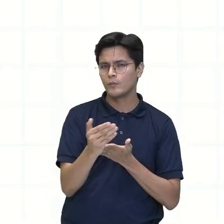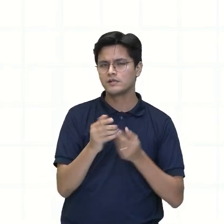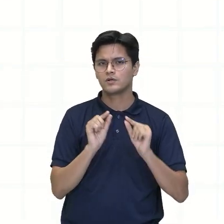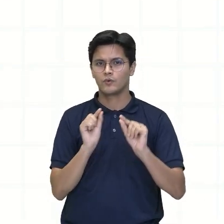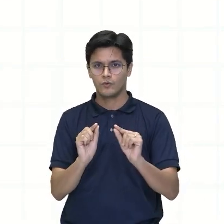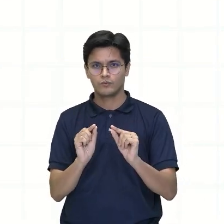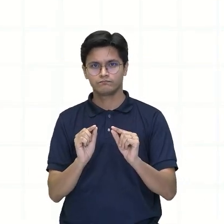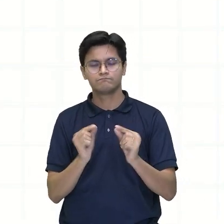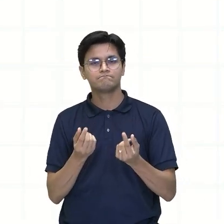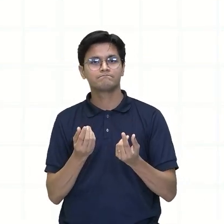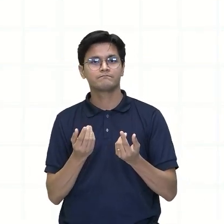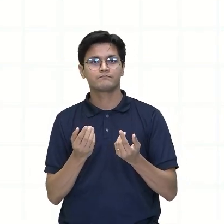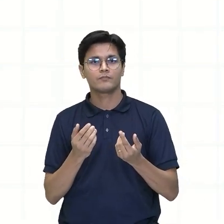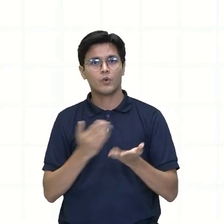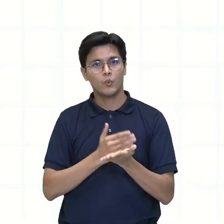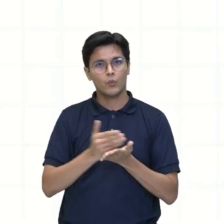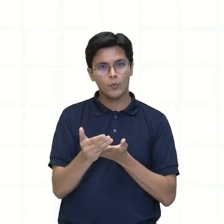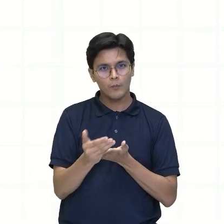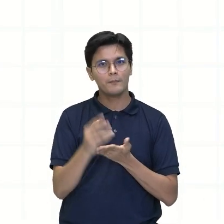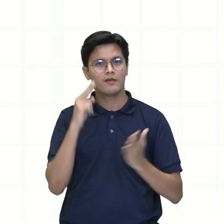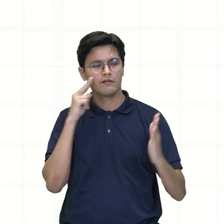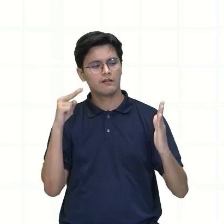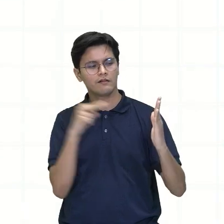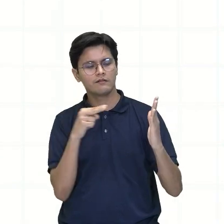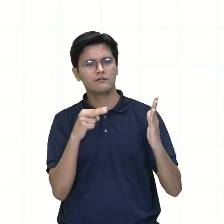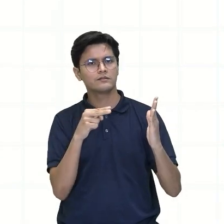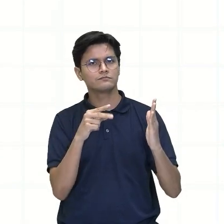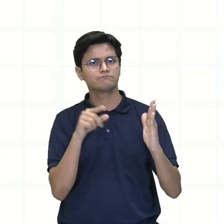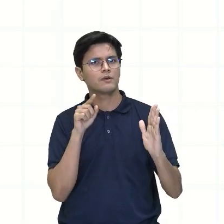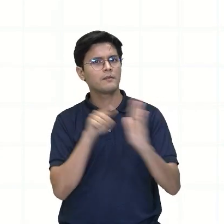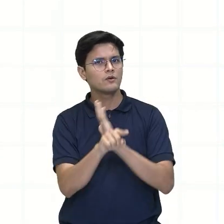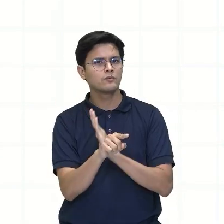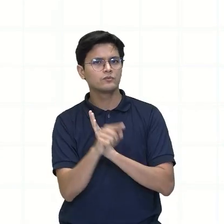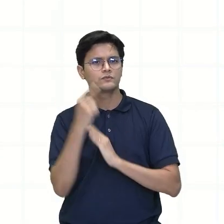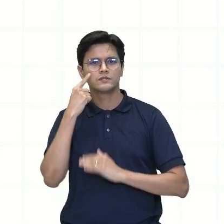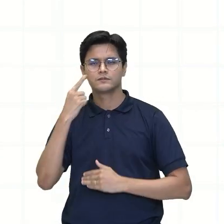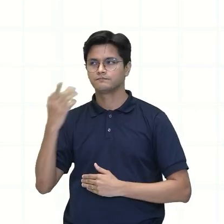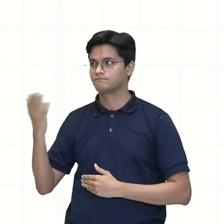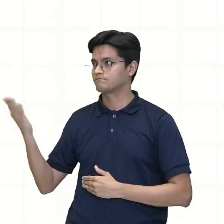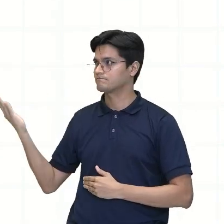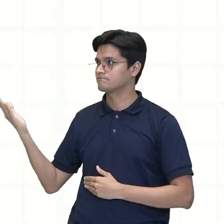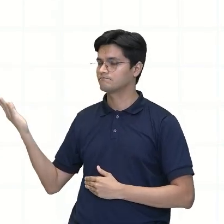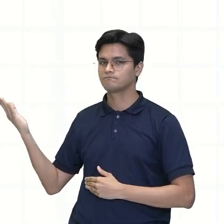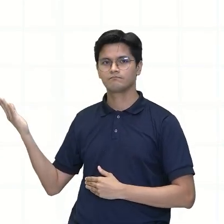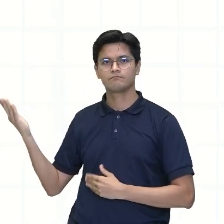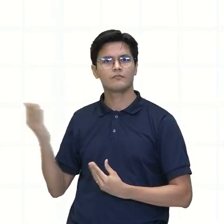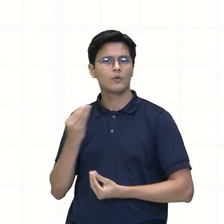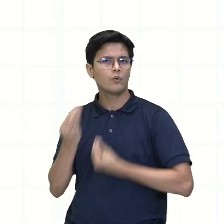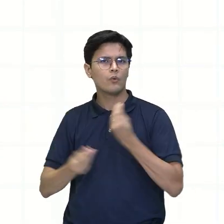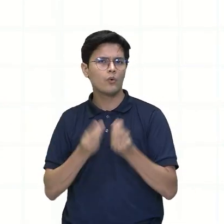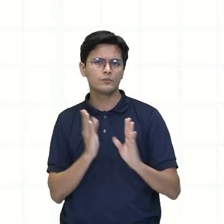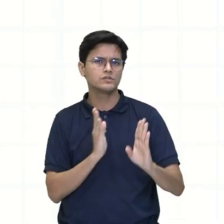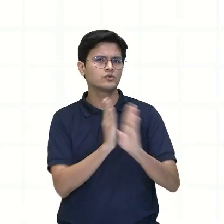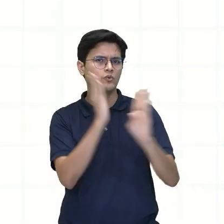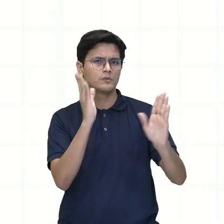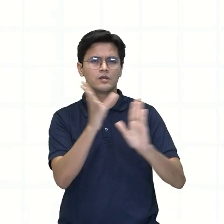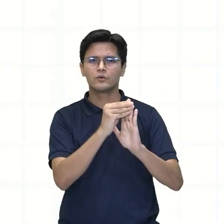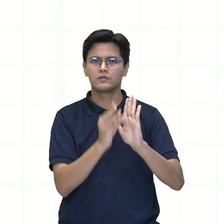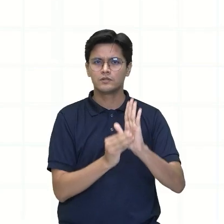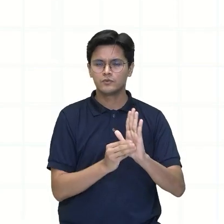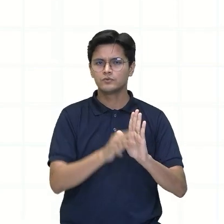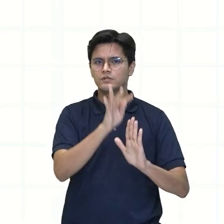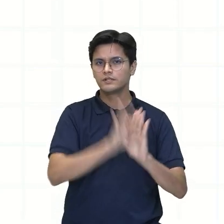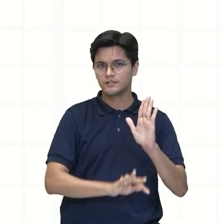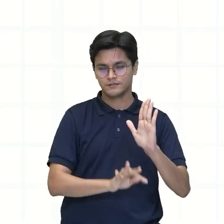é o assunto desse texto? Do que se trata esse texto? Onde é que eu descubro, professora, o assunto do texto,